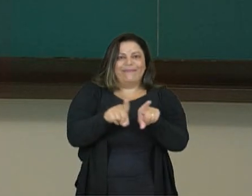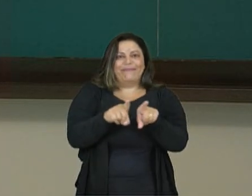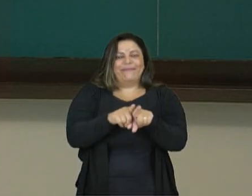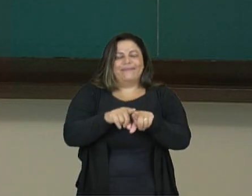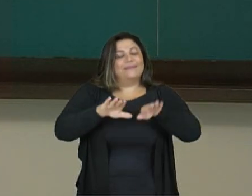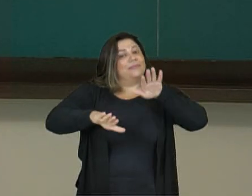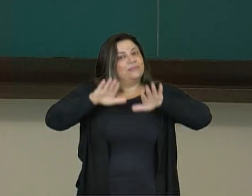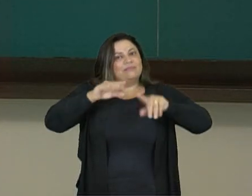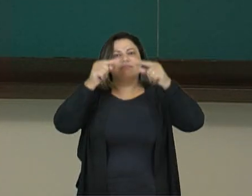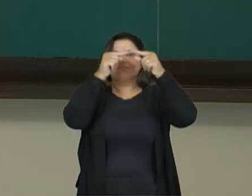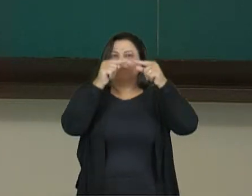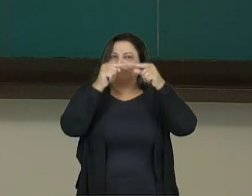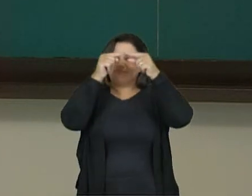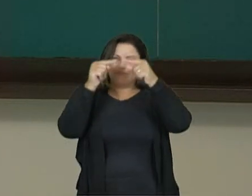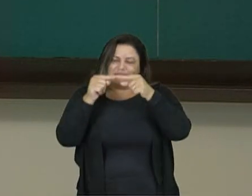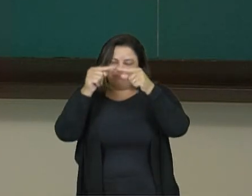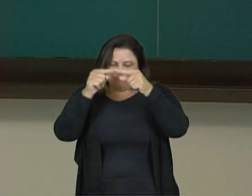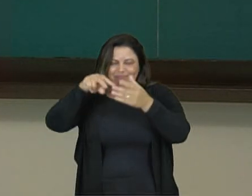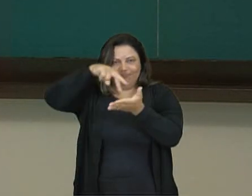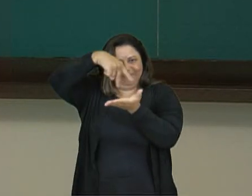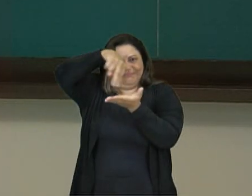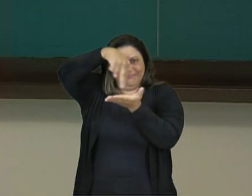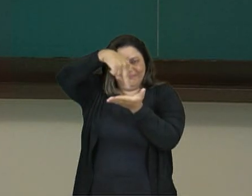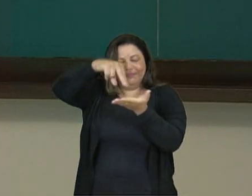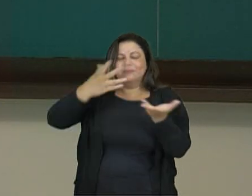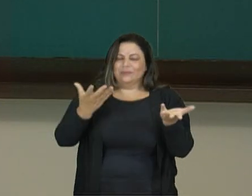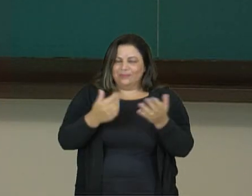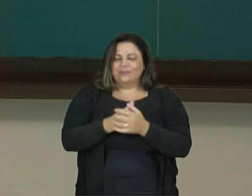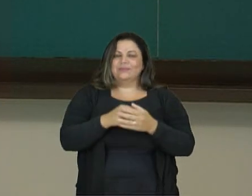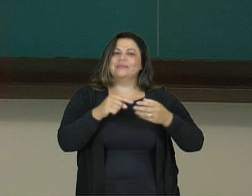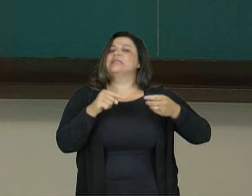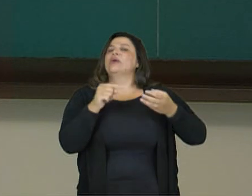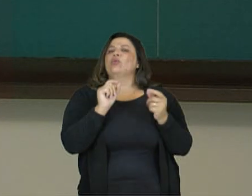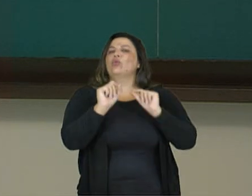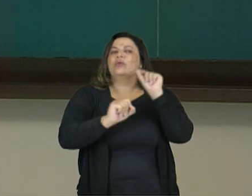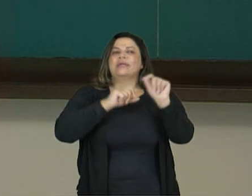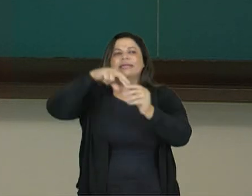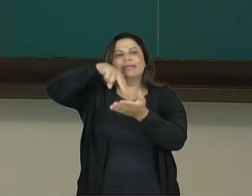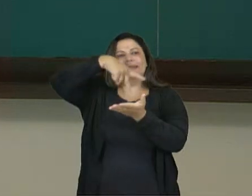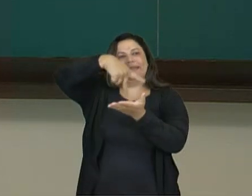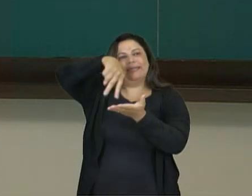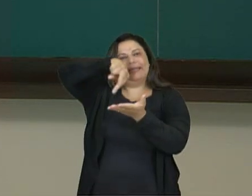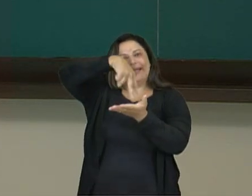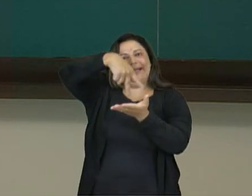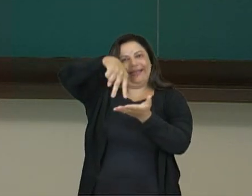vai compondo a coreografia, os elementos da dança.